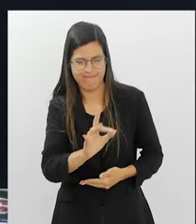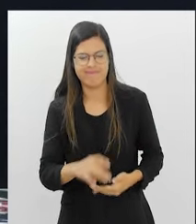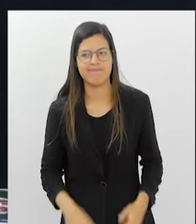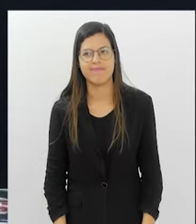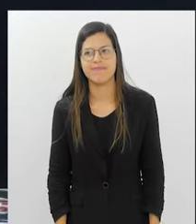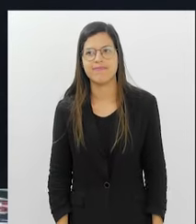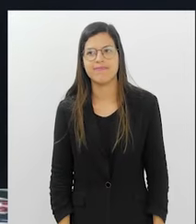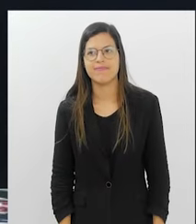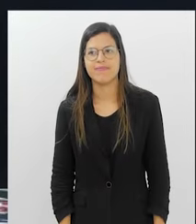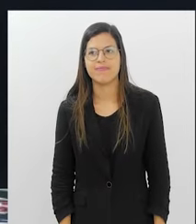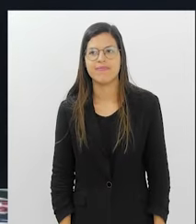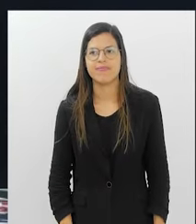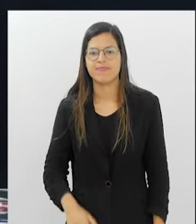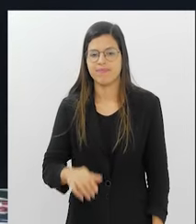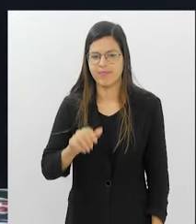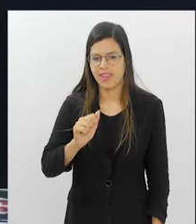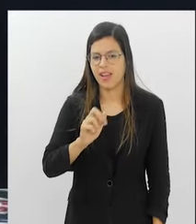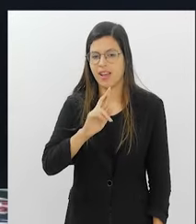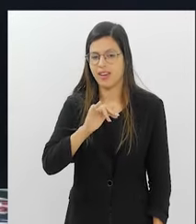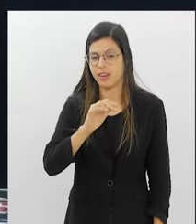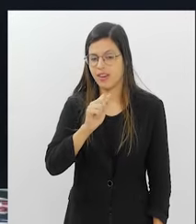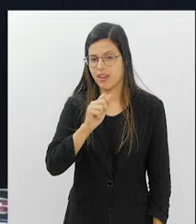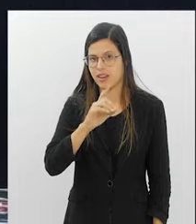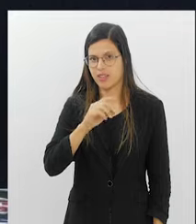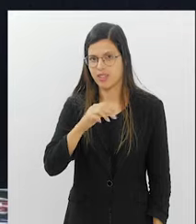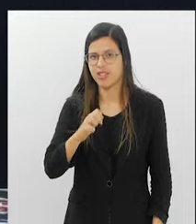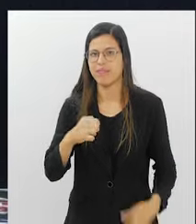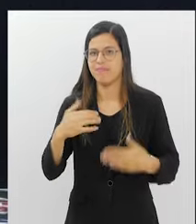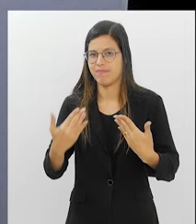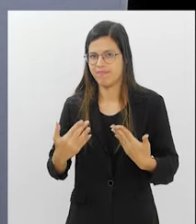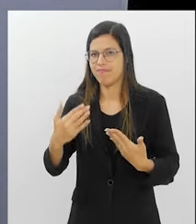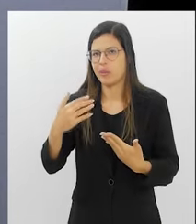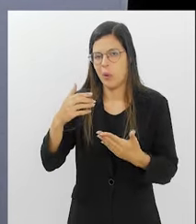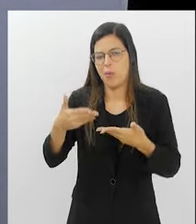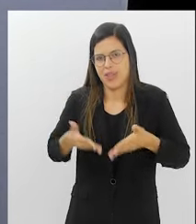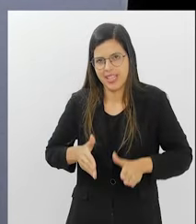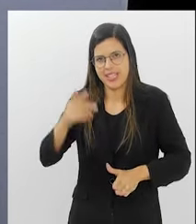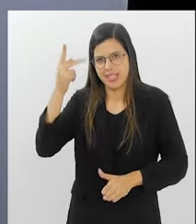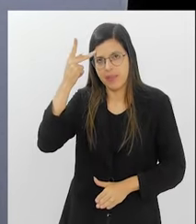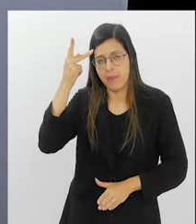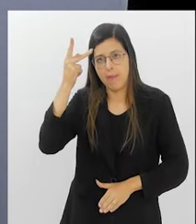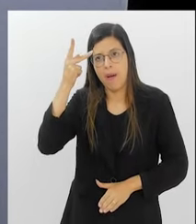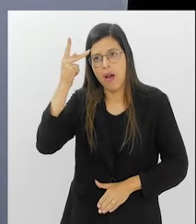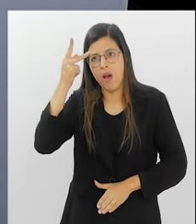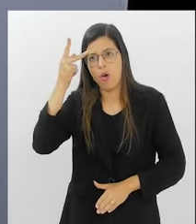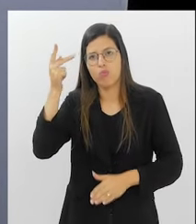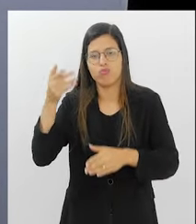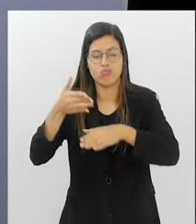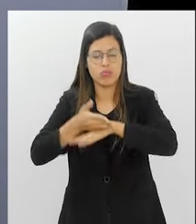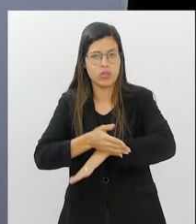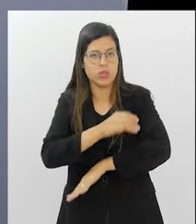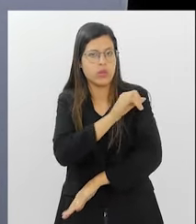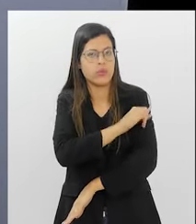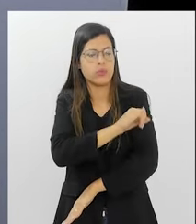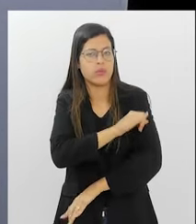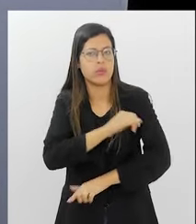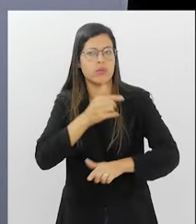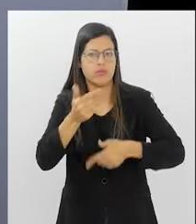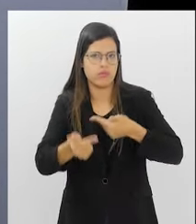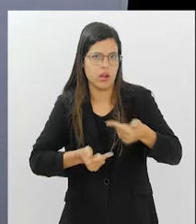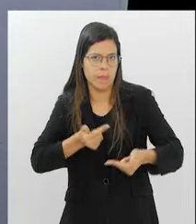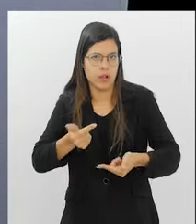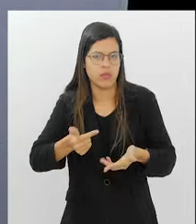uma aham aliás então eu sou paulista chego no Rio com